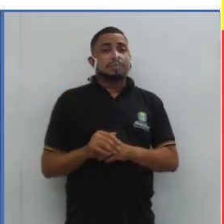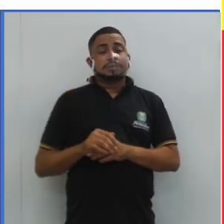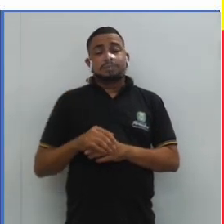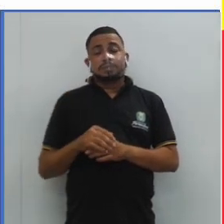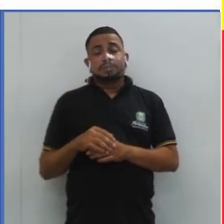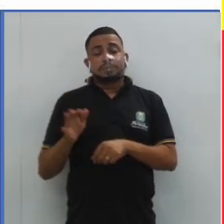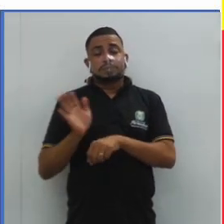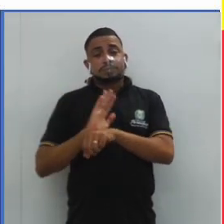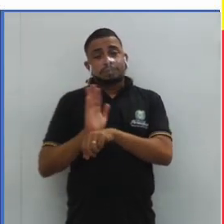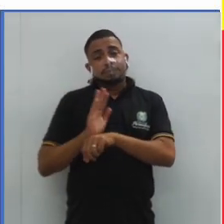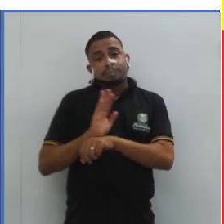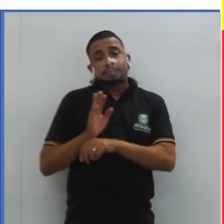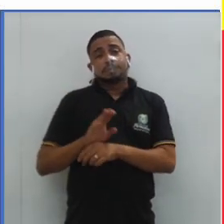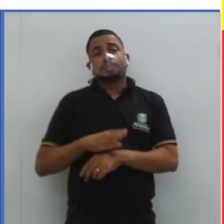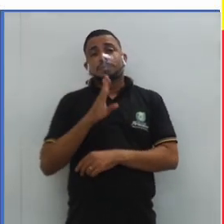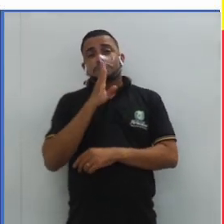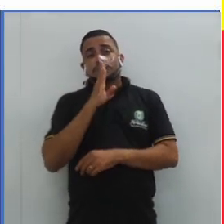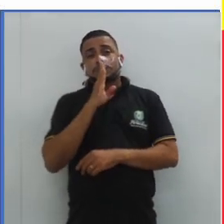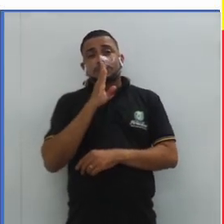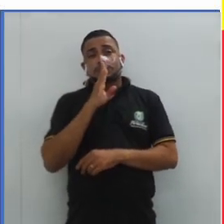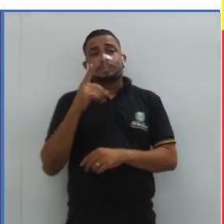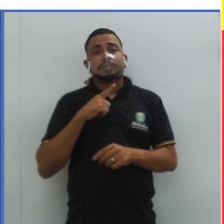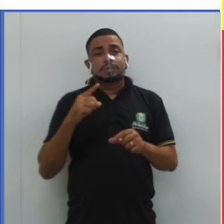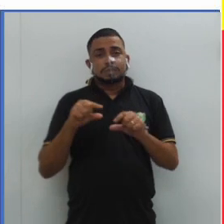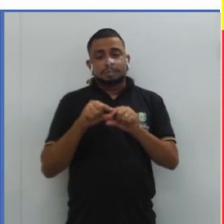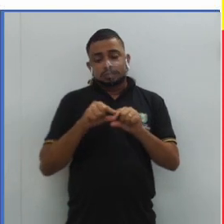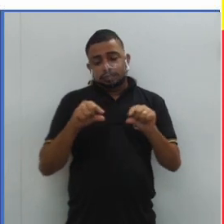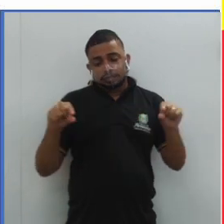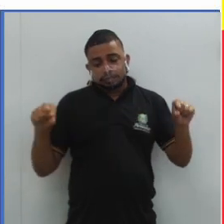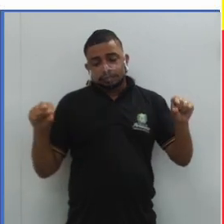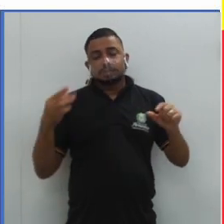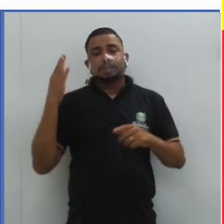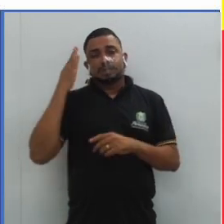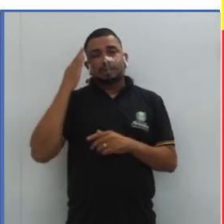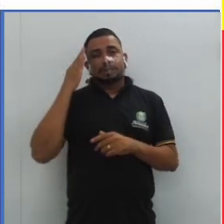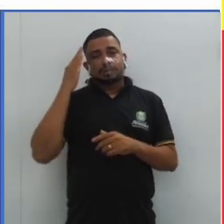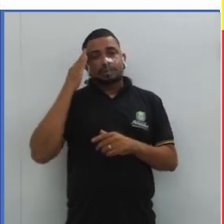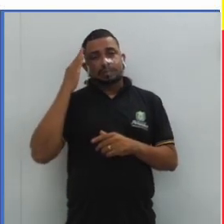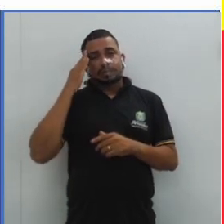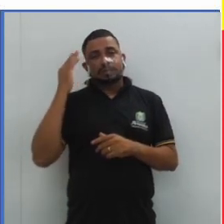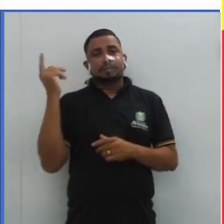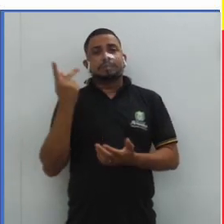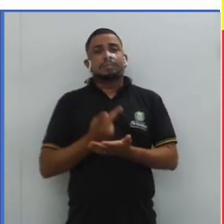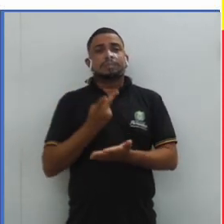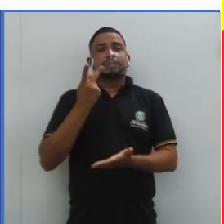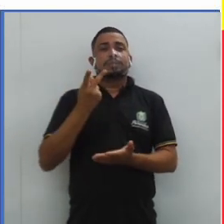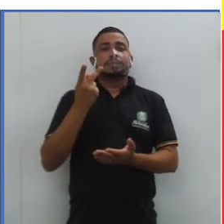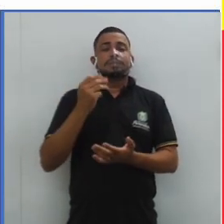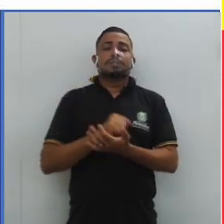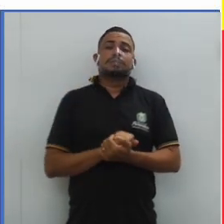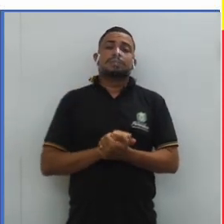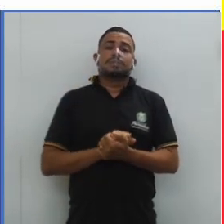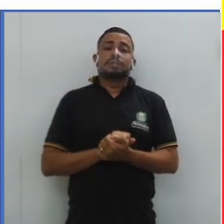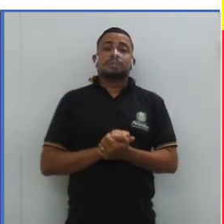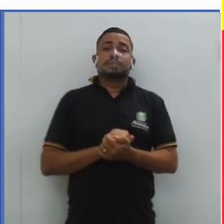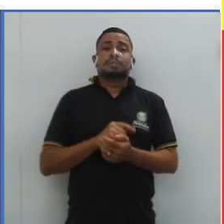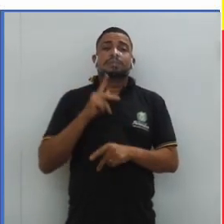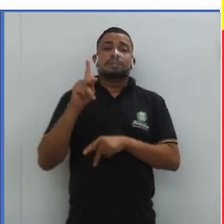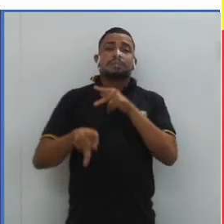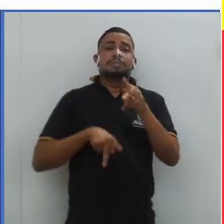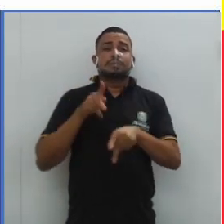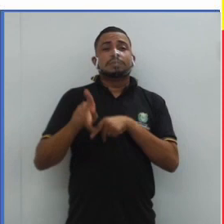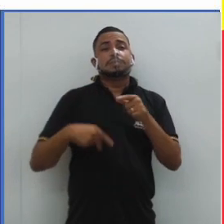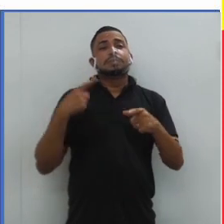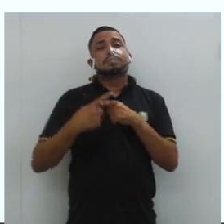eram mudos e as cenas eram acompanhadas de legendas para facilitar a compreensão do acontecimento para o público. Então,